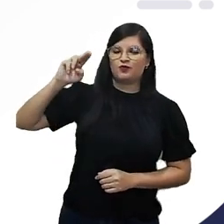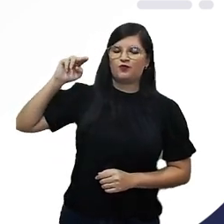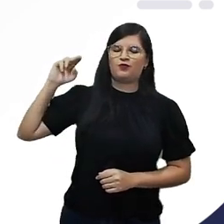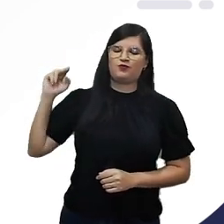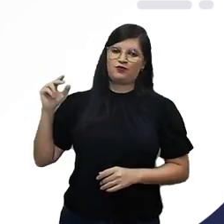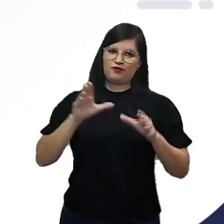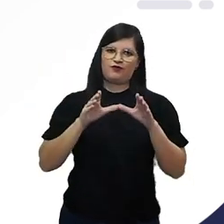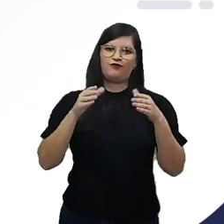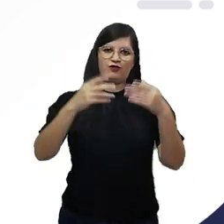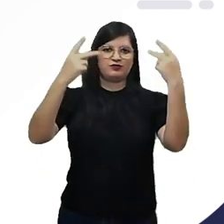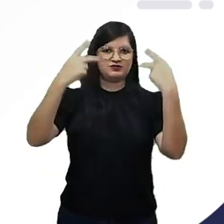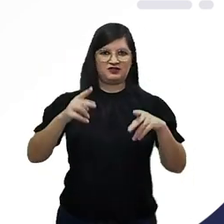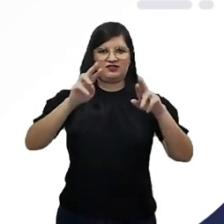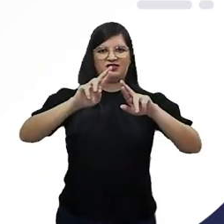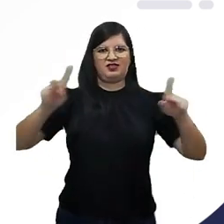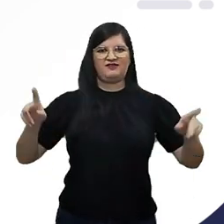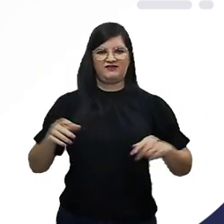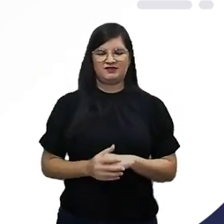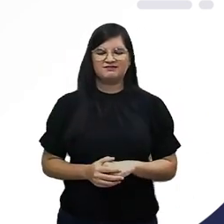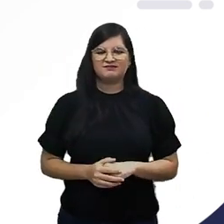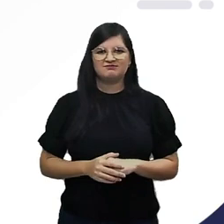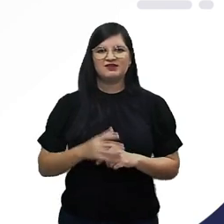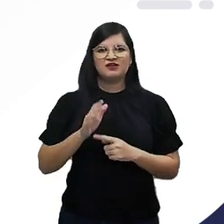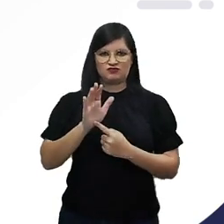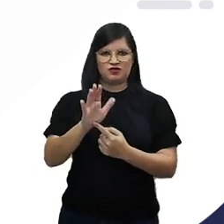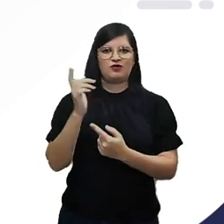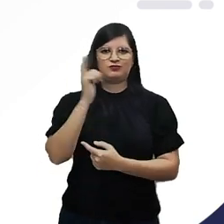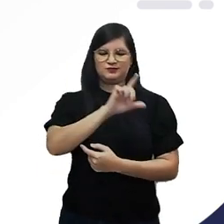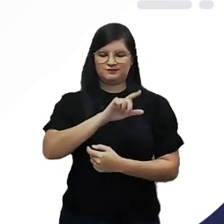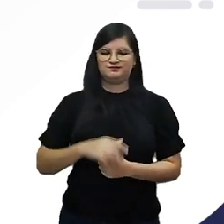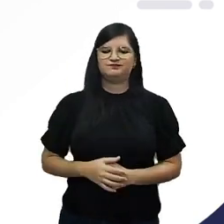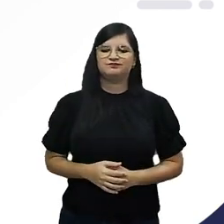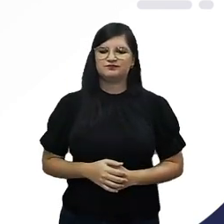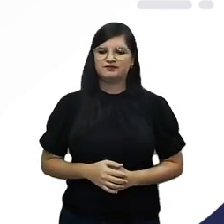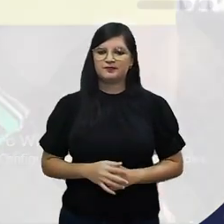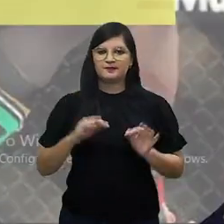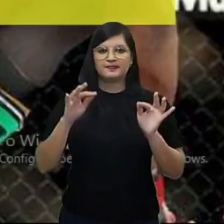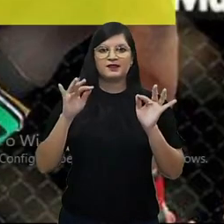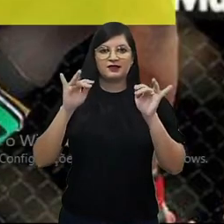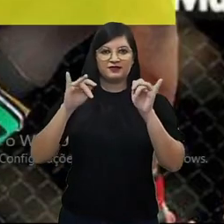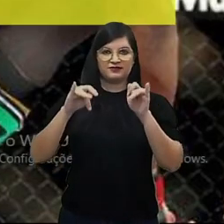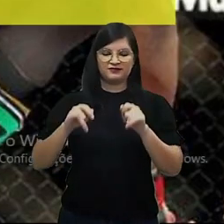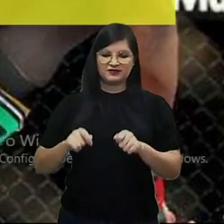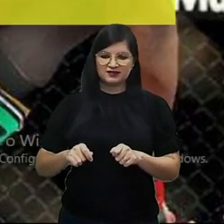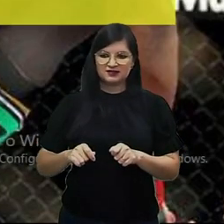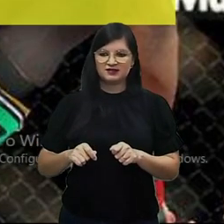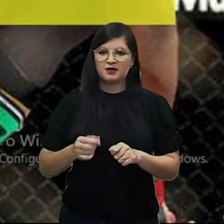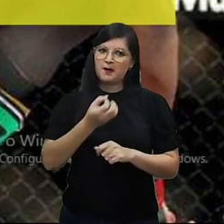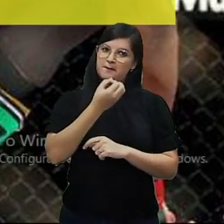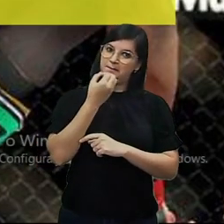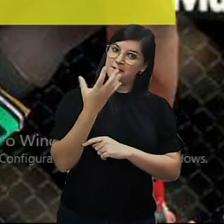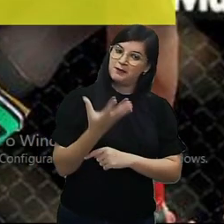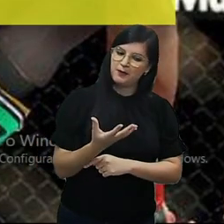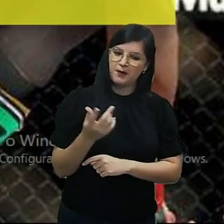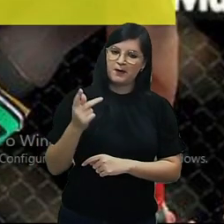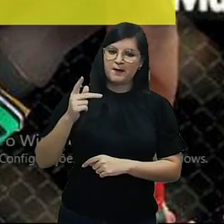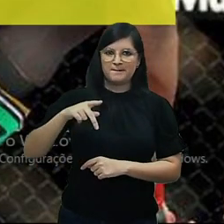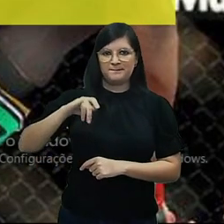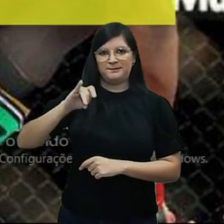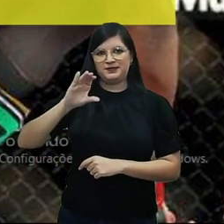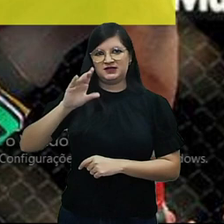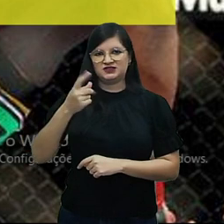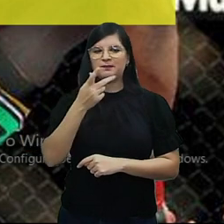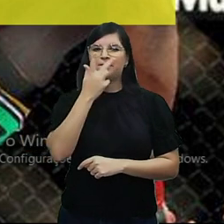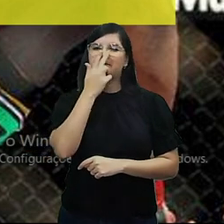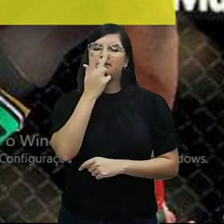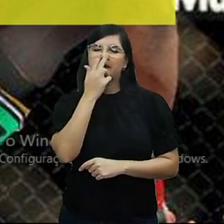seus diferenciais, os seus benefícios, certo? E para fechar, todo bom pitch, ele tem meio que uma isca.